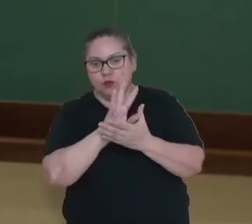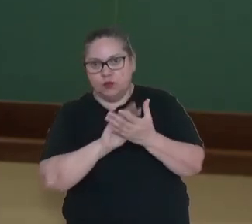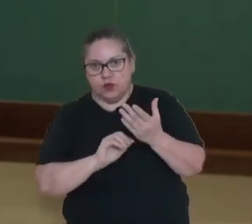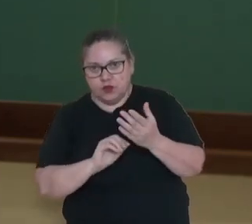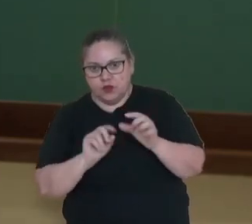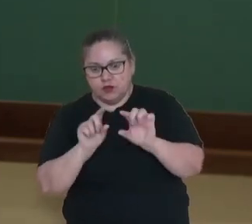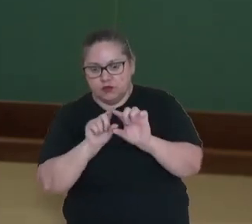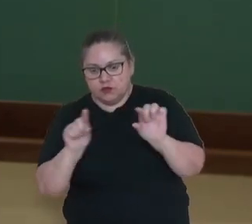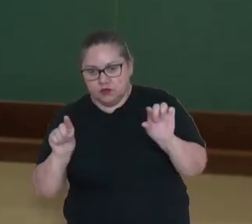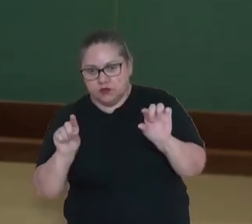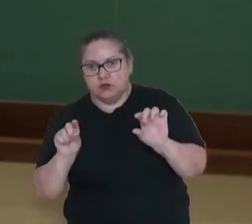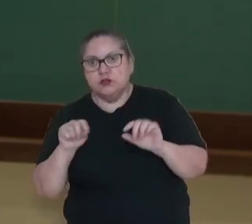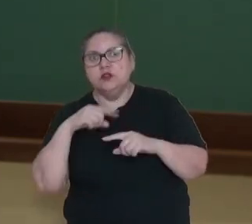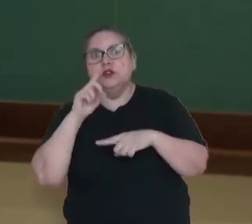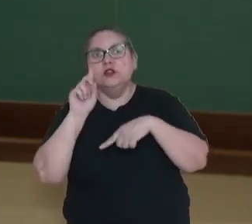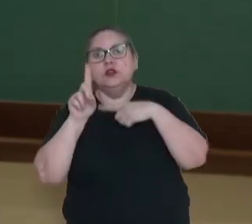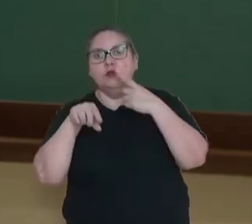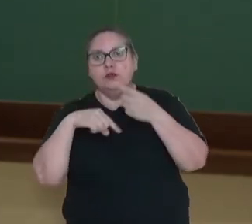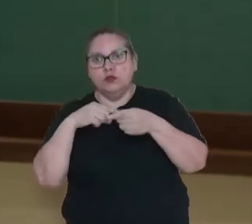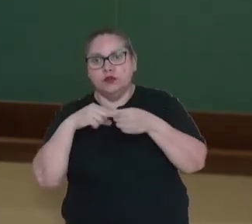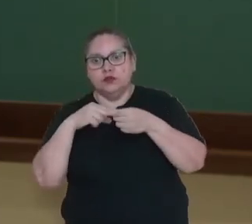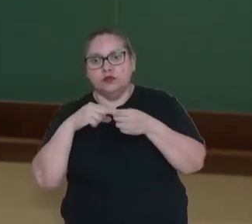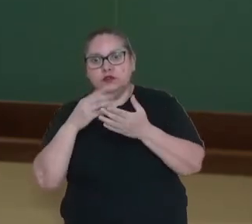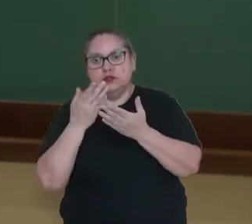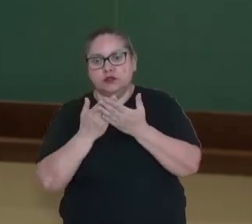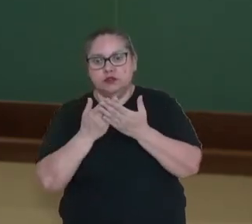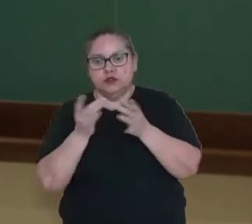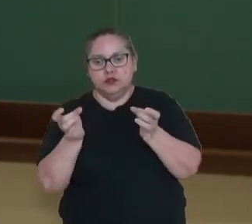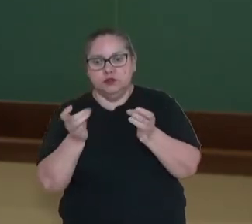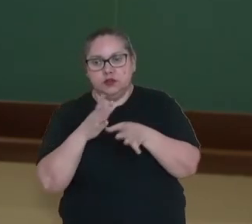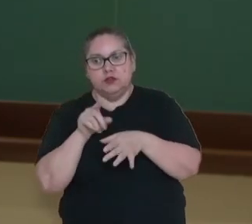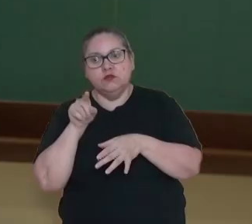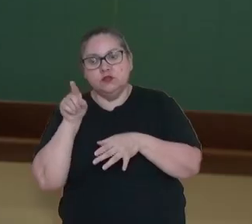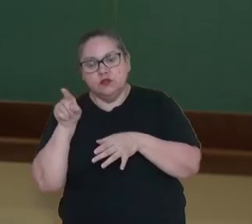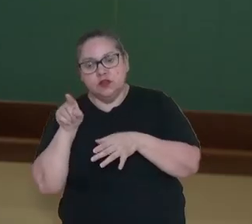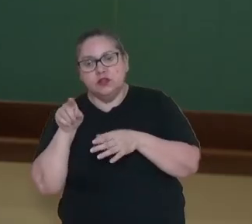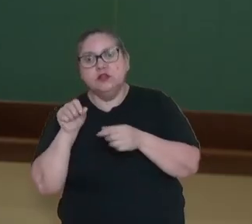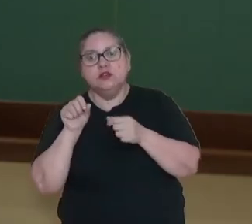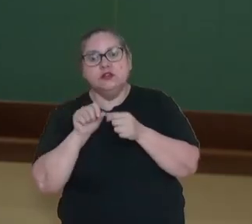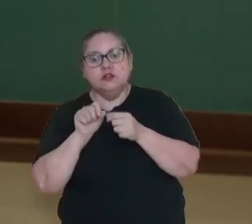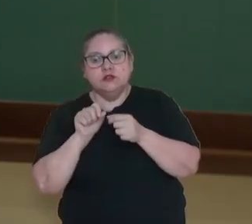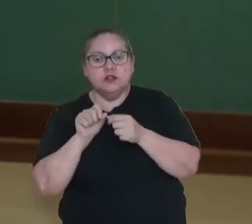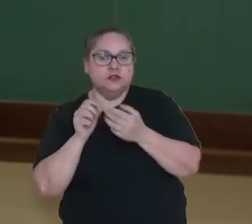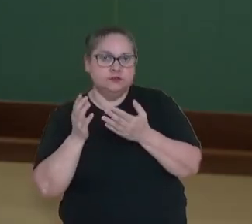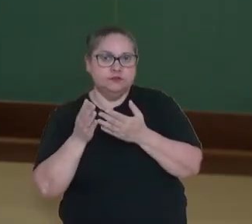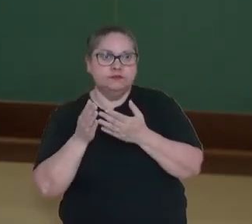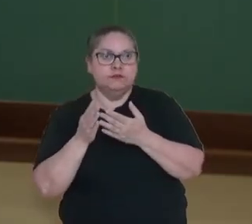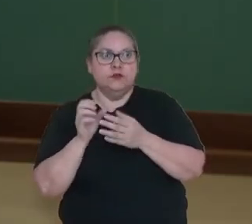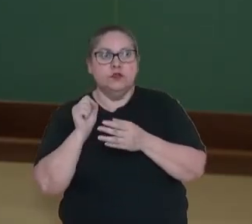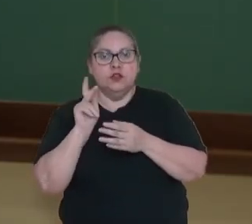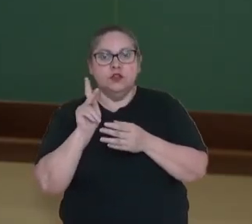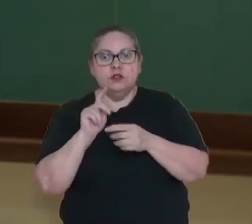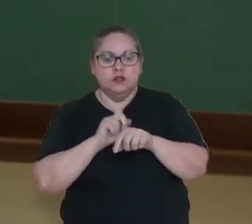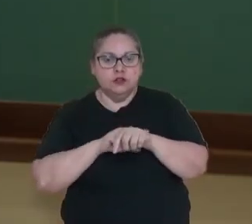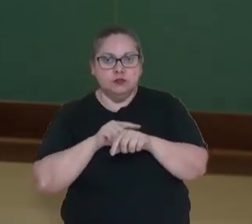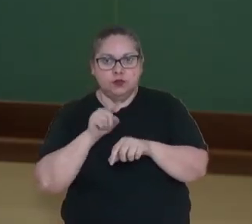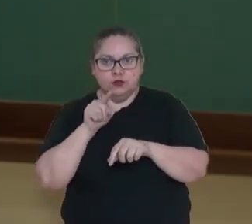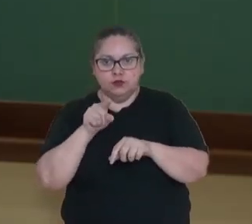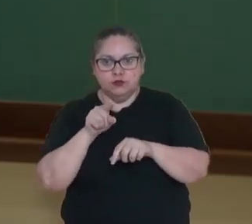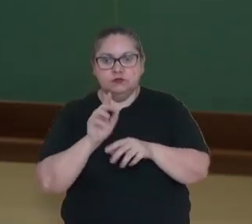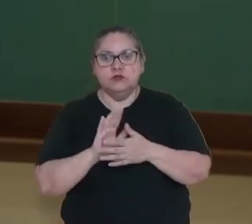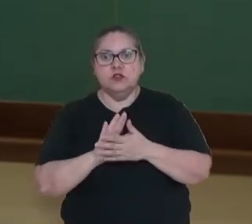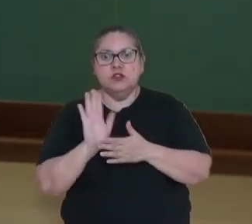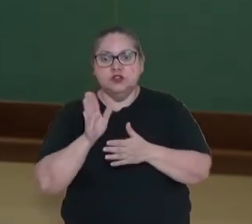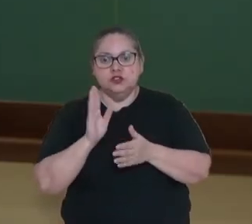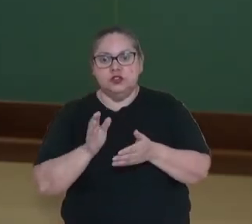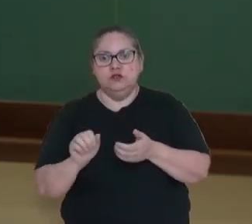o endereço e depois que a nossa aula terminar, você vai lá e participa do jogo, ok? Tempinho para vocês, então